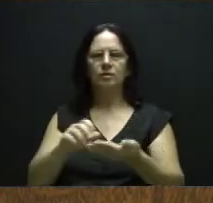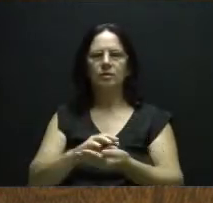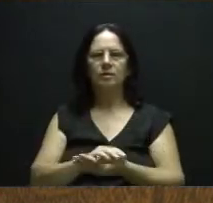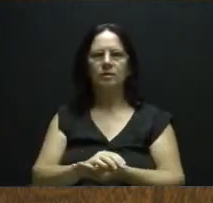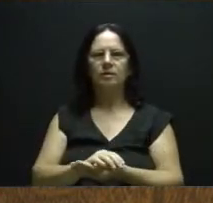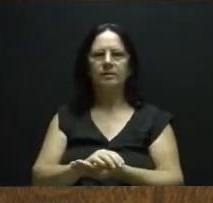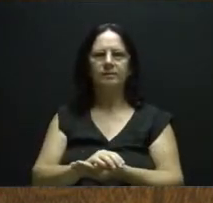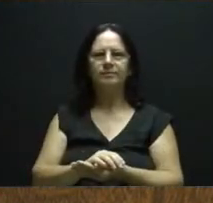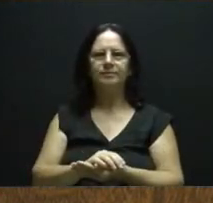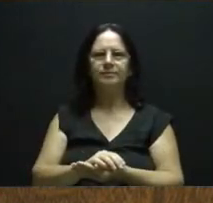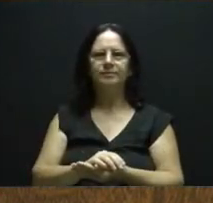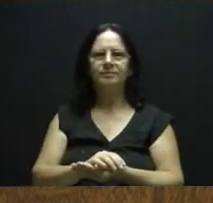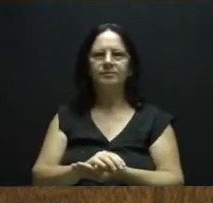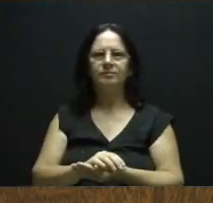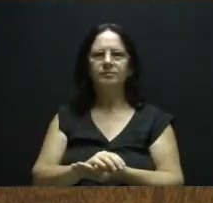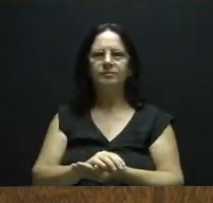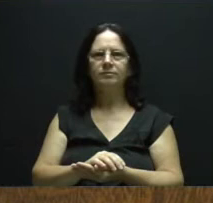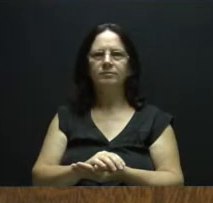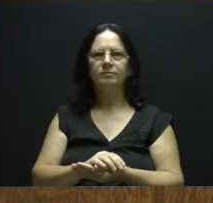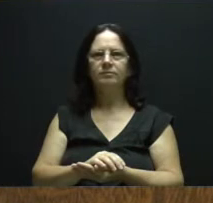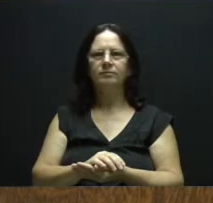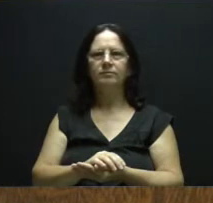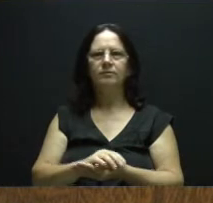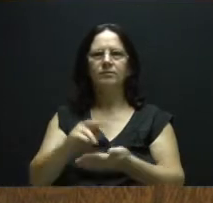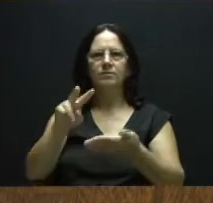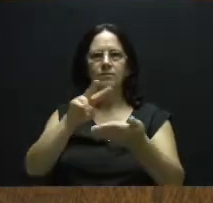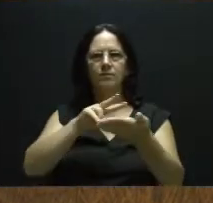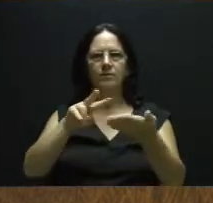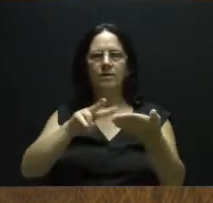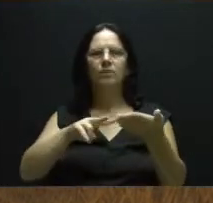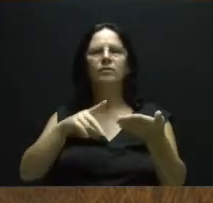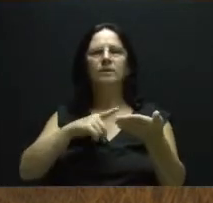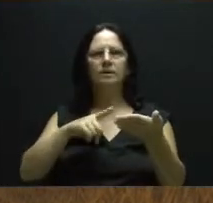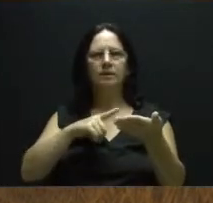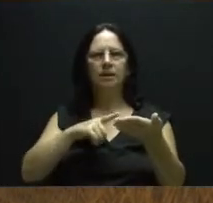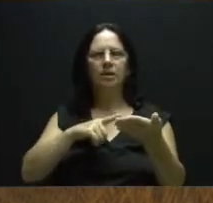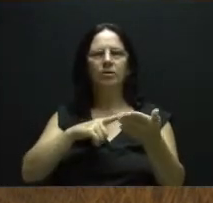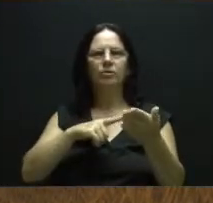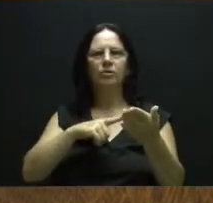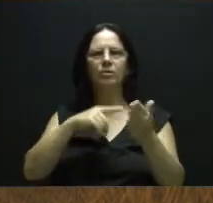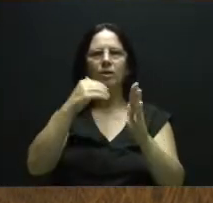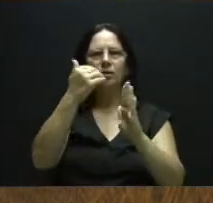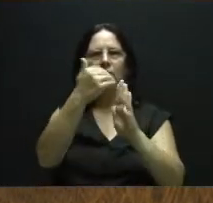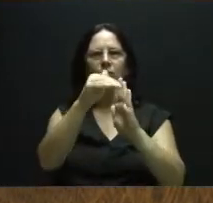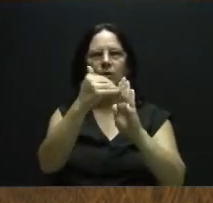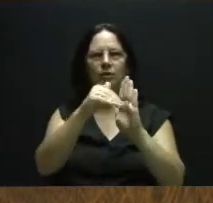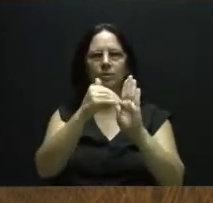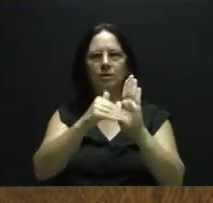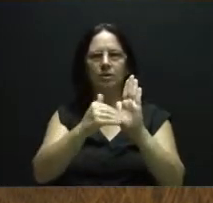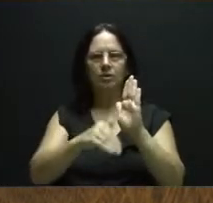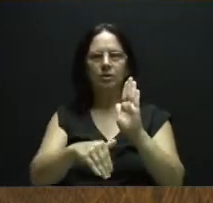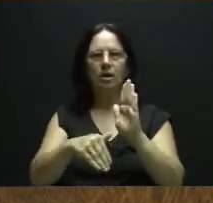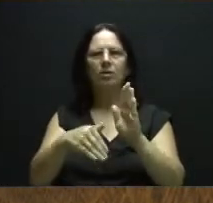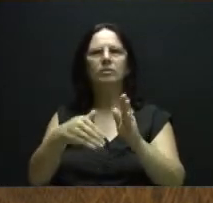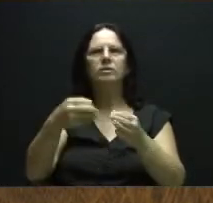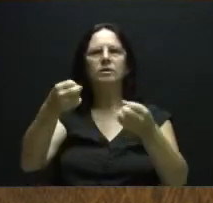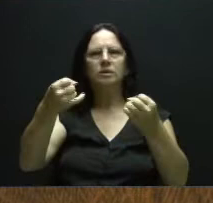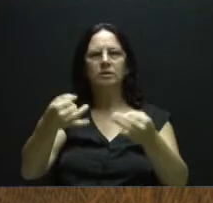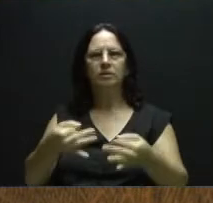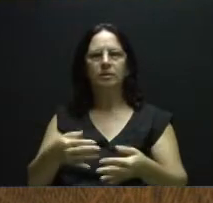ea seguir transcrevemos a propositura encontra se devidamente acompanhada de justificativa